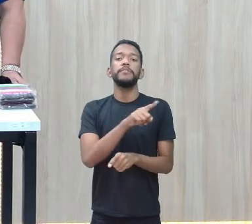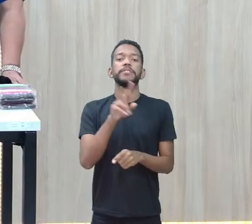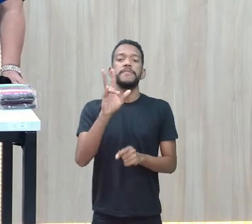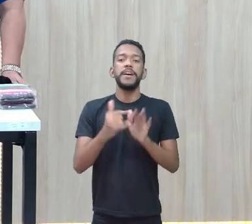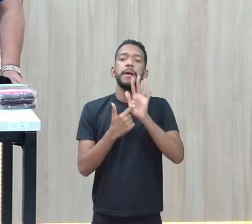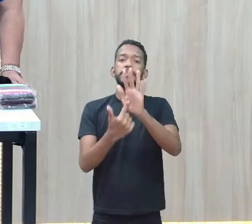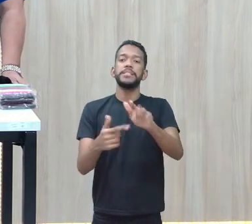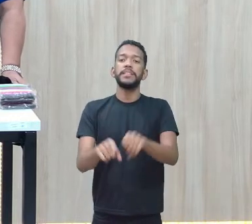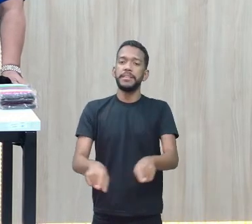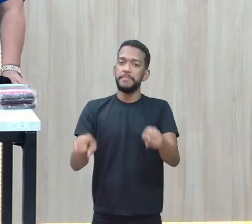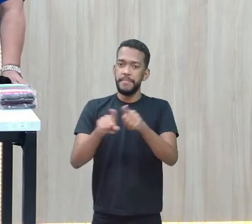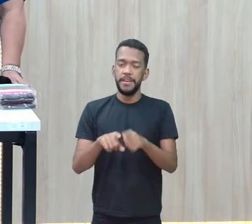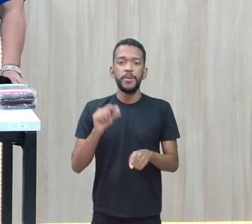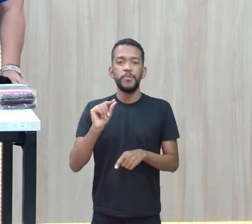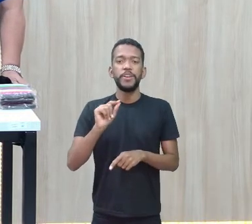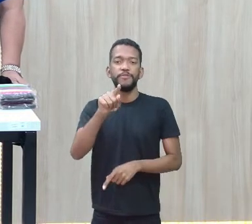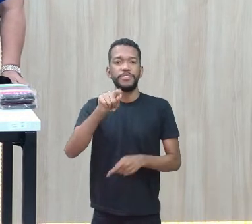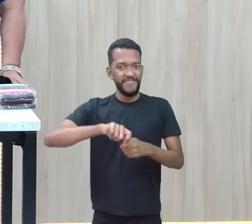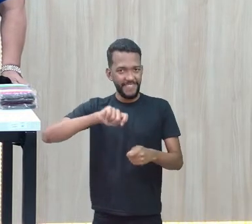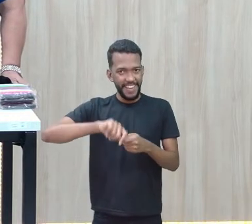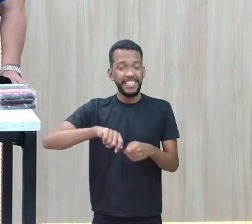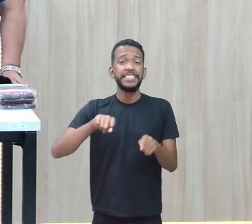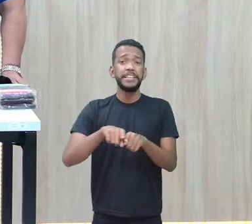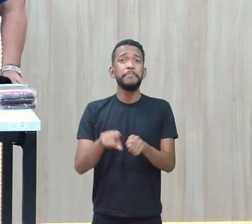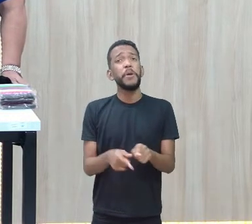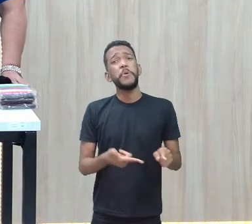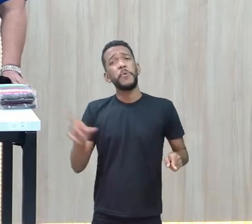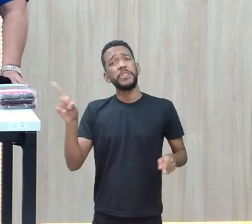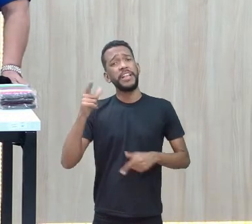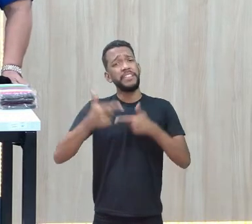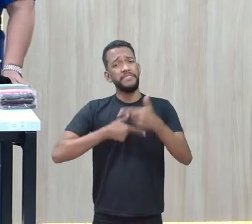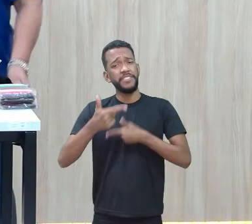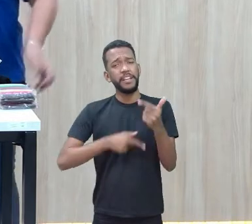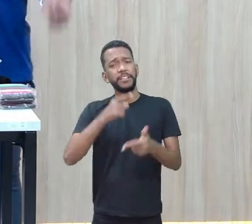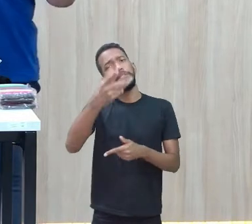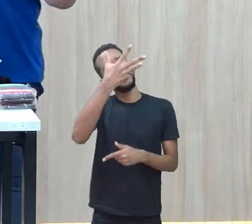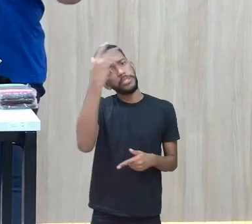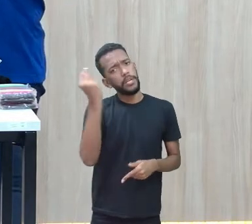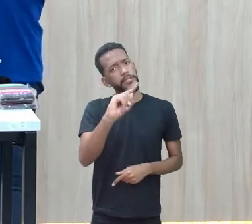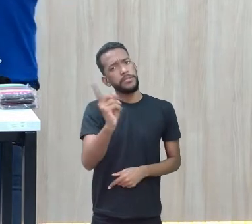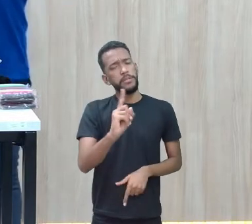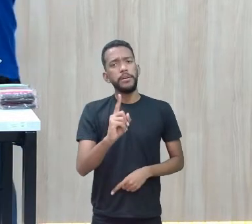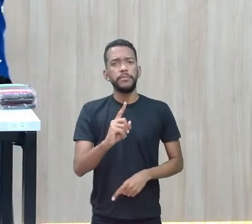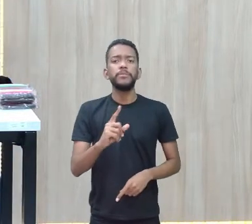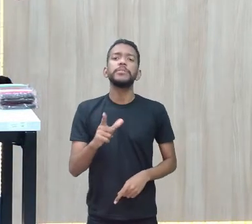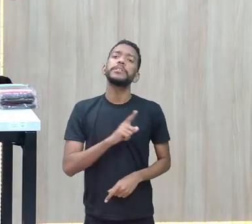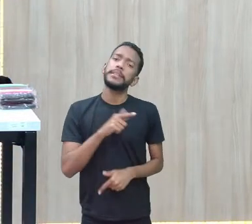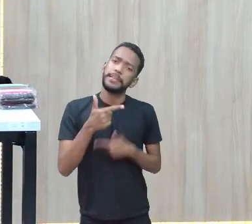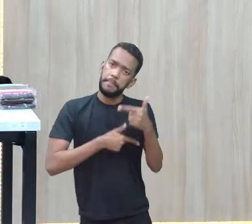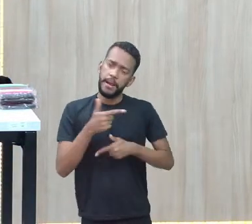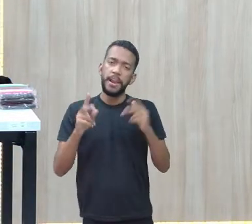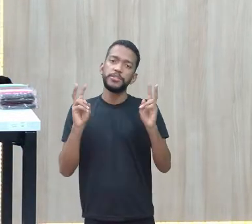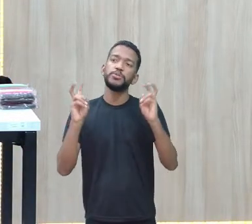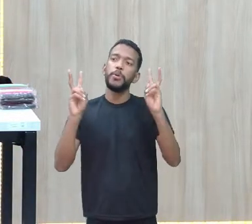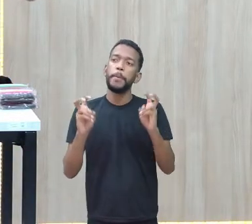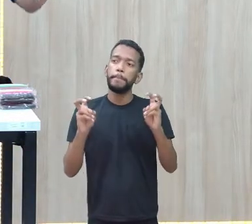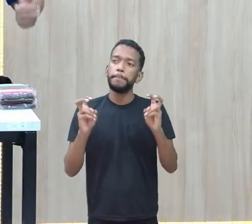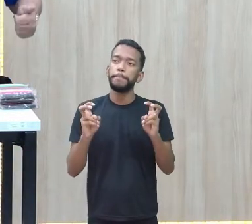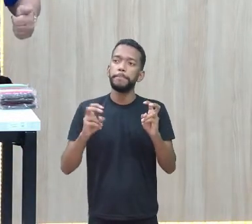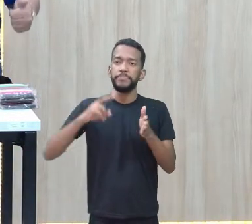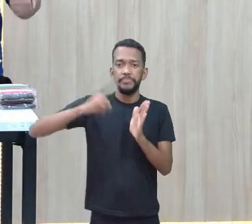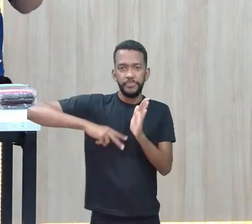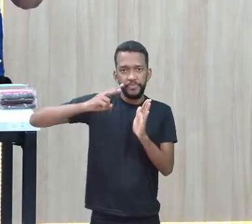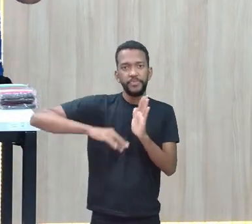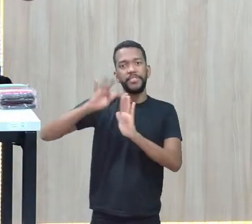apresentar para ele o que você fez, além das atividades. Não esquece de trabalhar a leitura